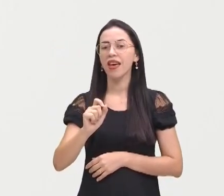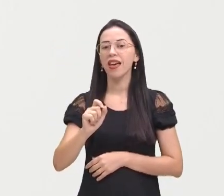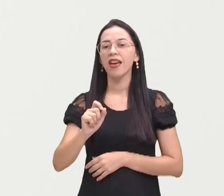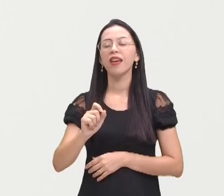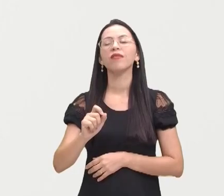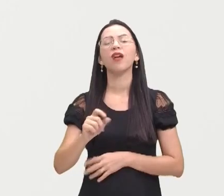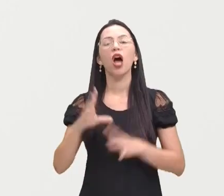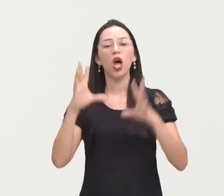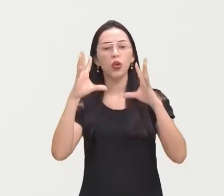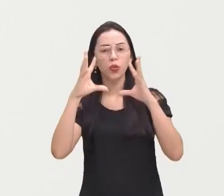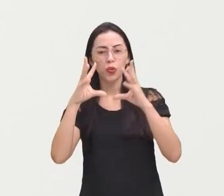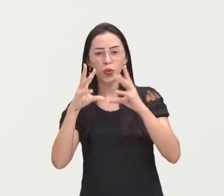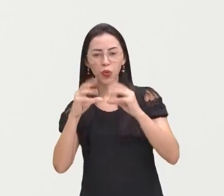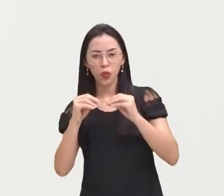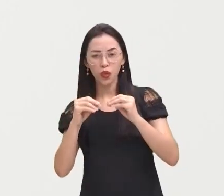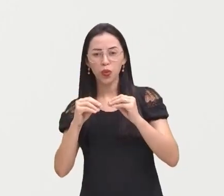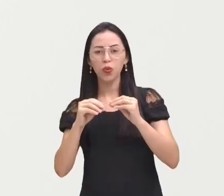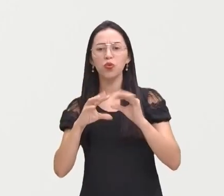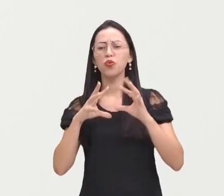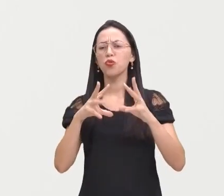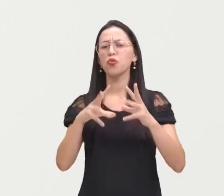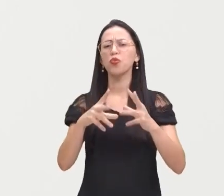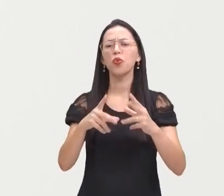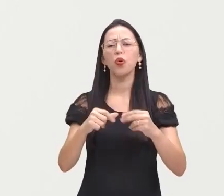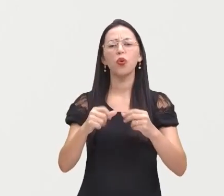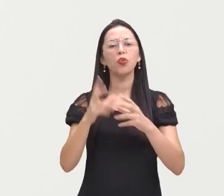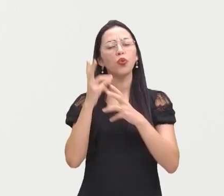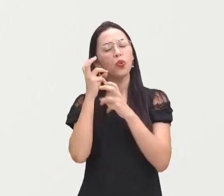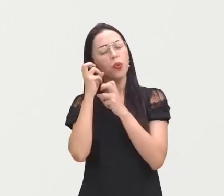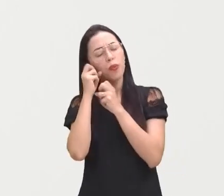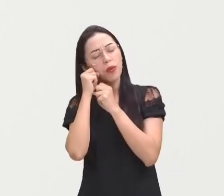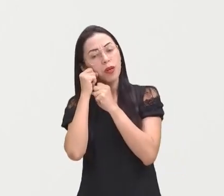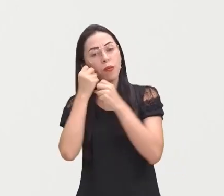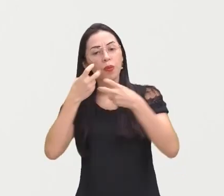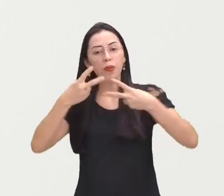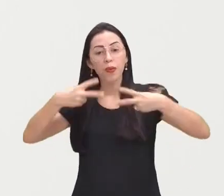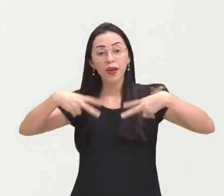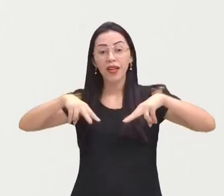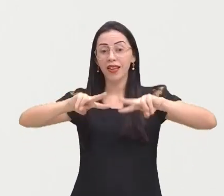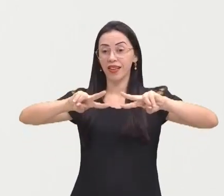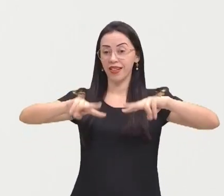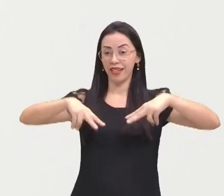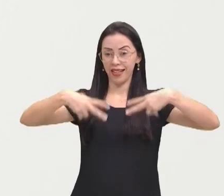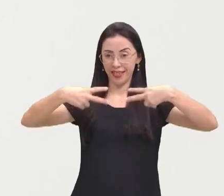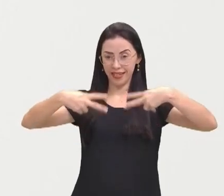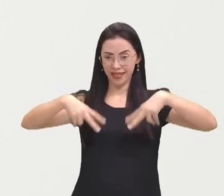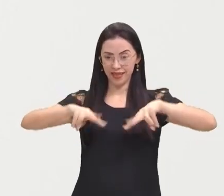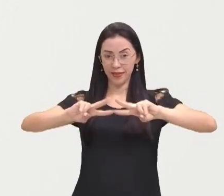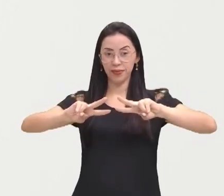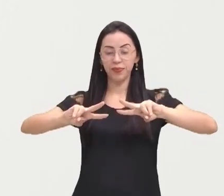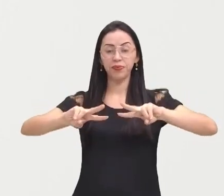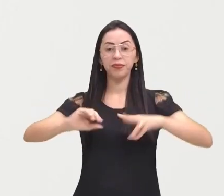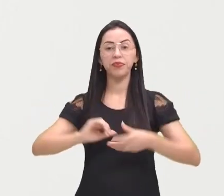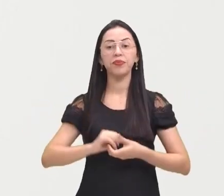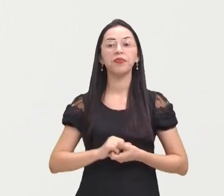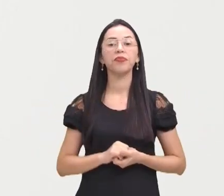todos pendurados em redes na varanda. Vamos olhar direitinho mais